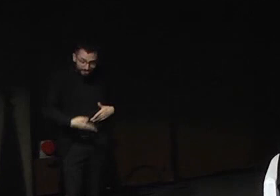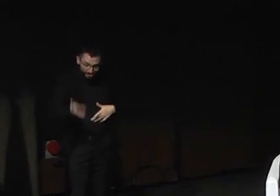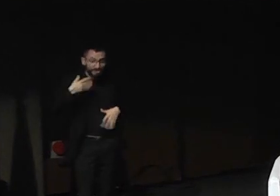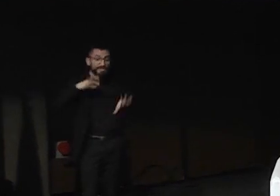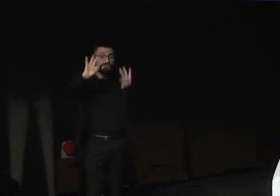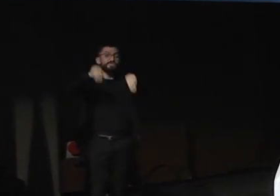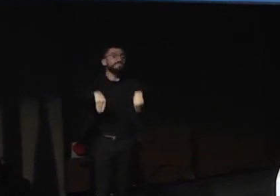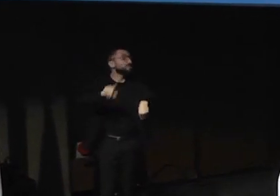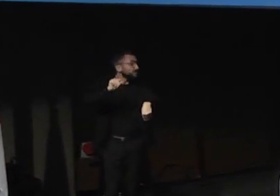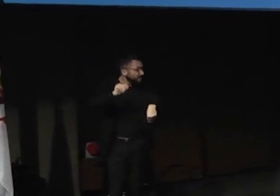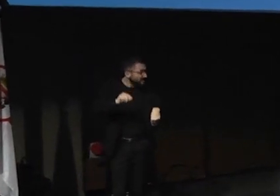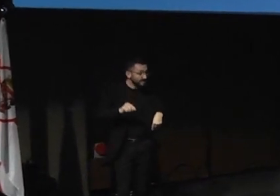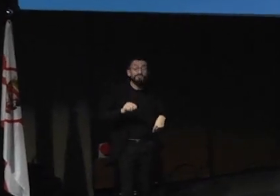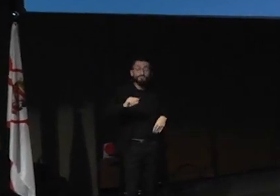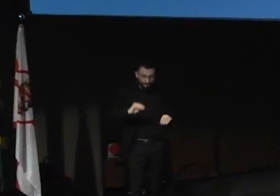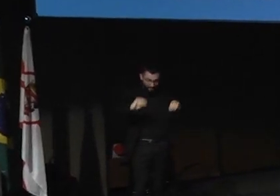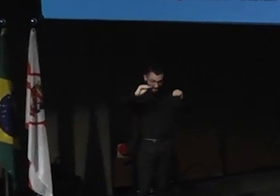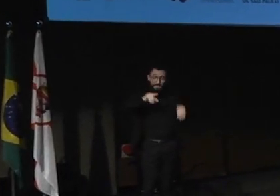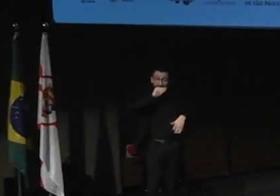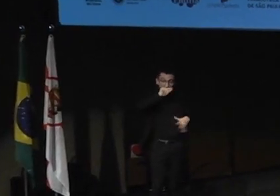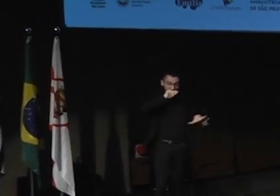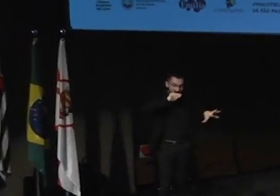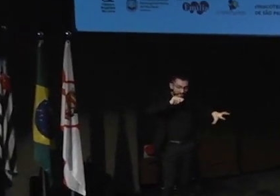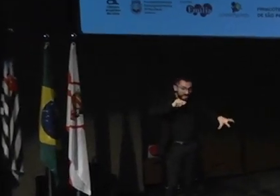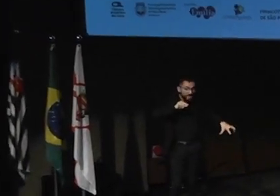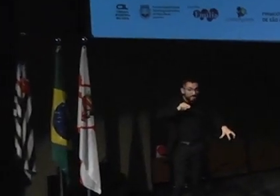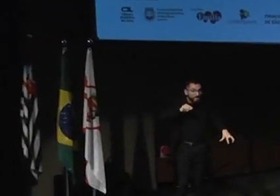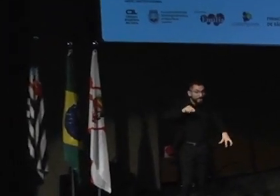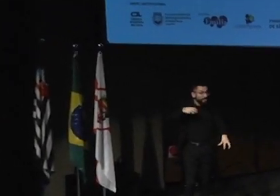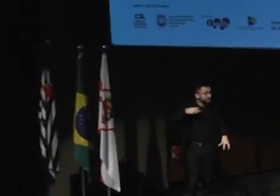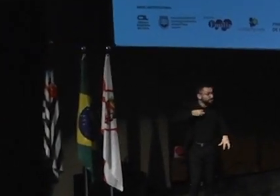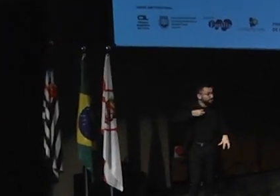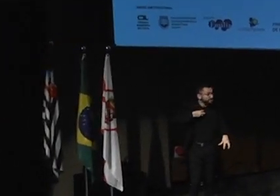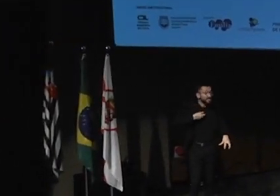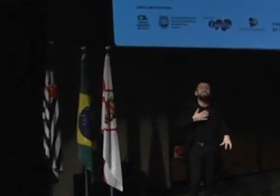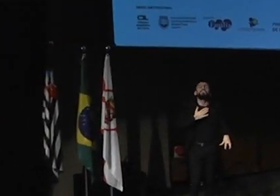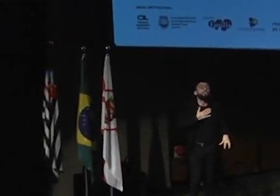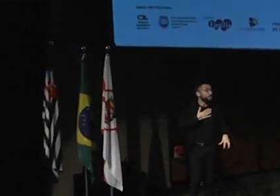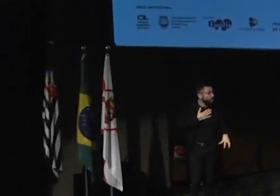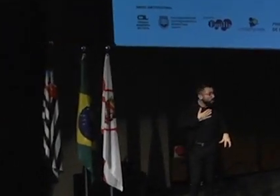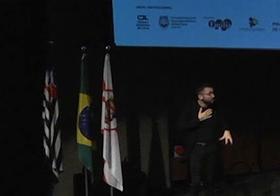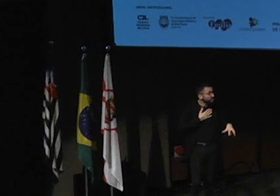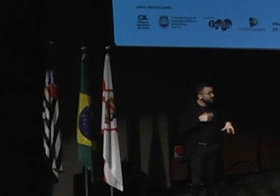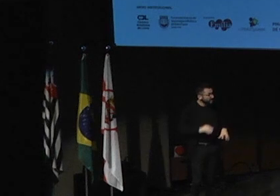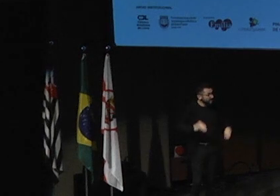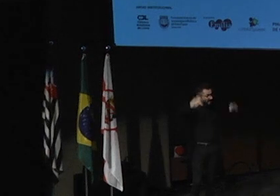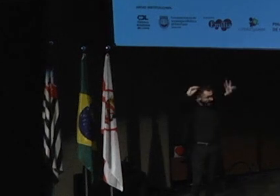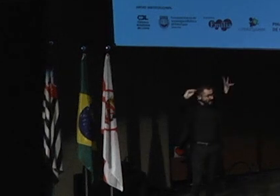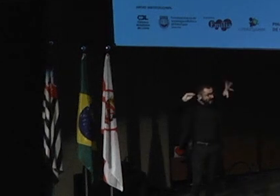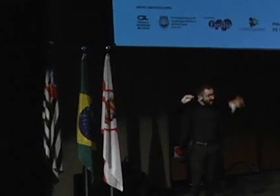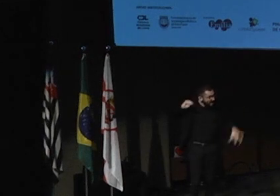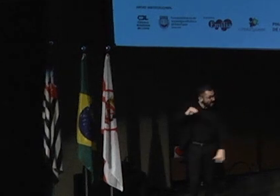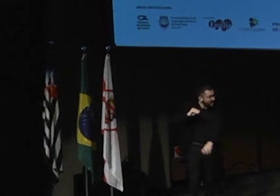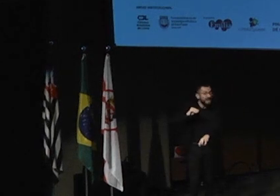nossa história. Foi pegar o passarinho bem do jeito que ele gosta. Devagar me